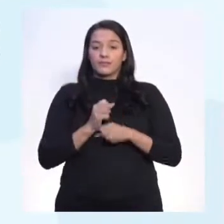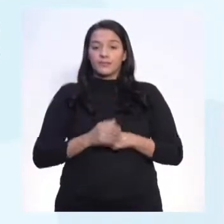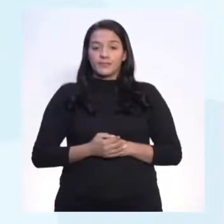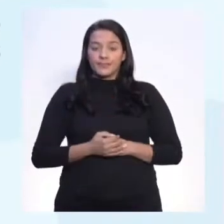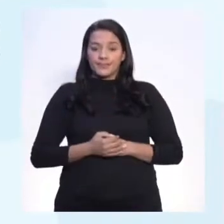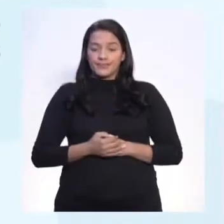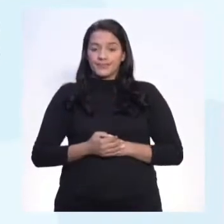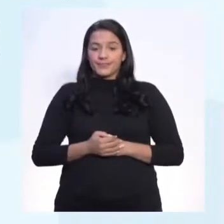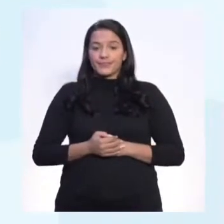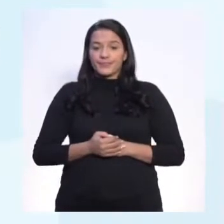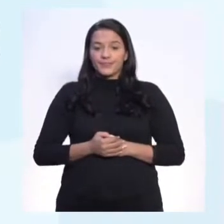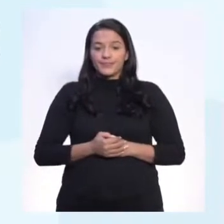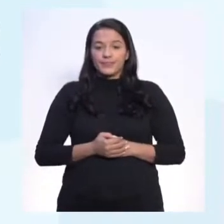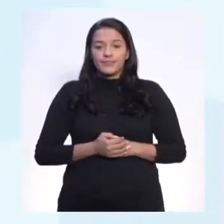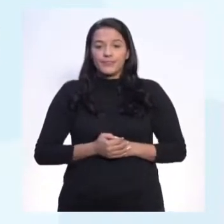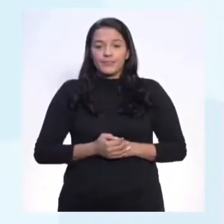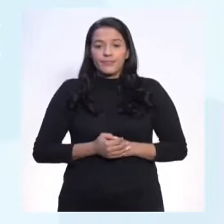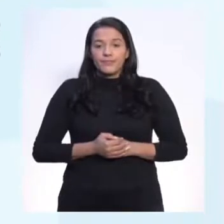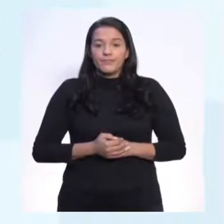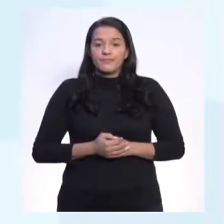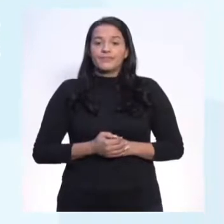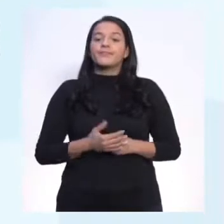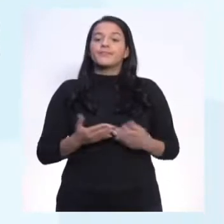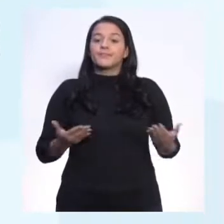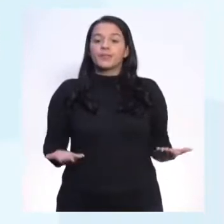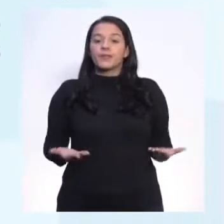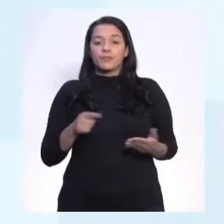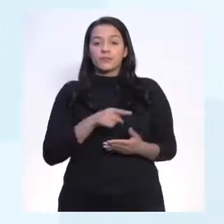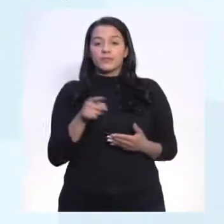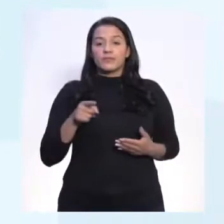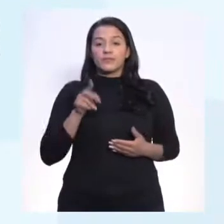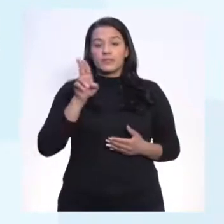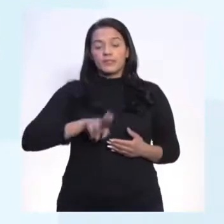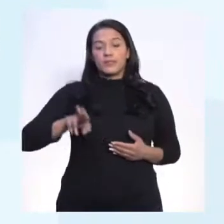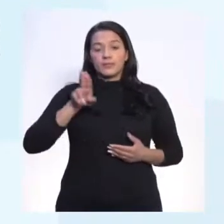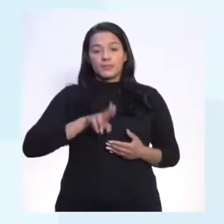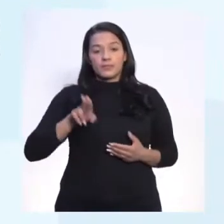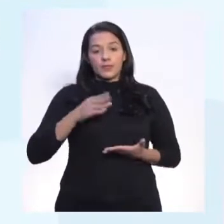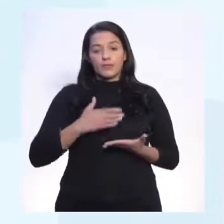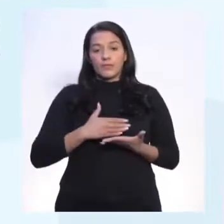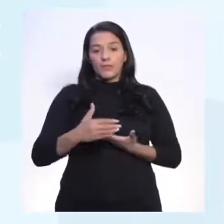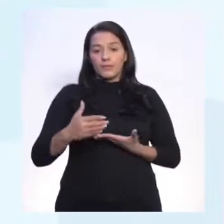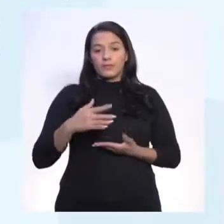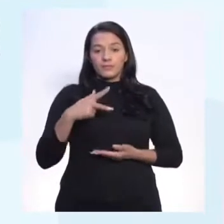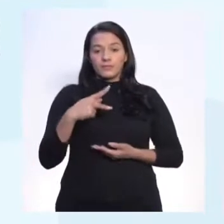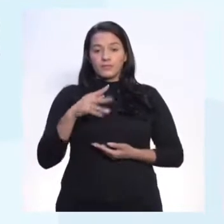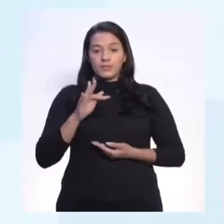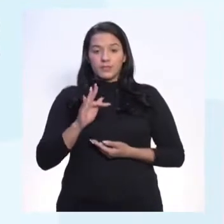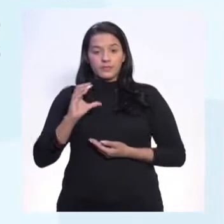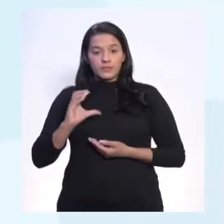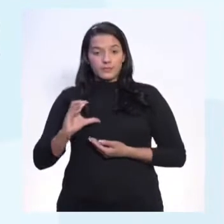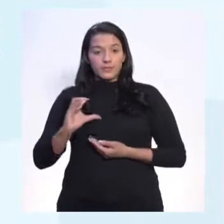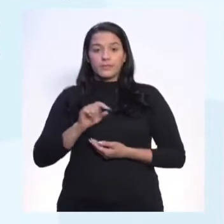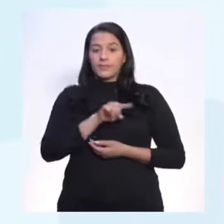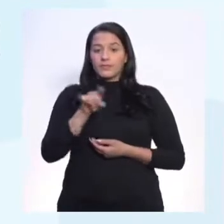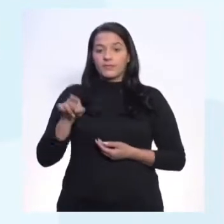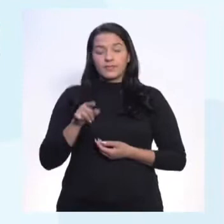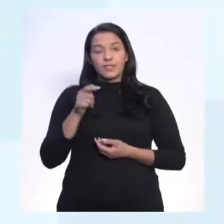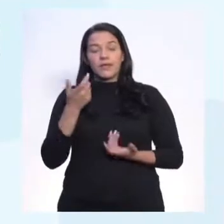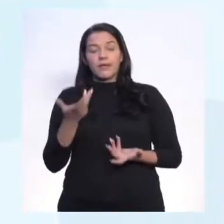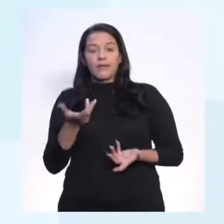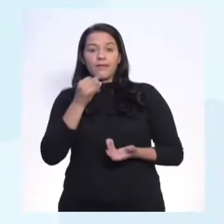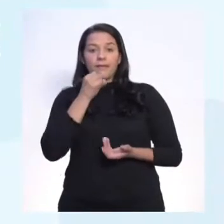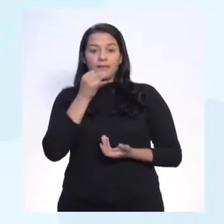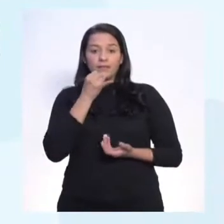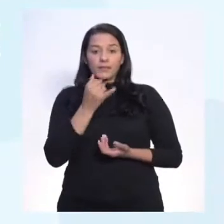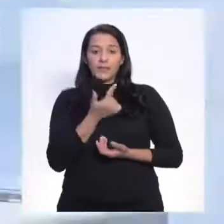Isso mesmo. Então, você vai usar este princípio para você não ter que fazer, por exemplo,